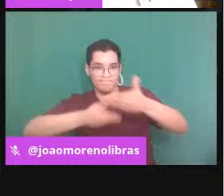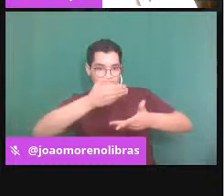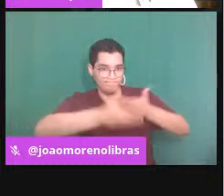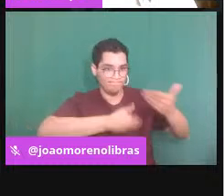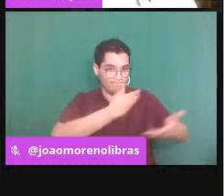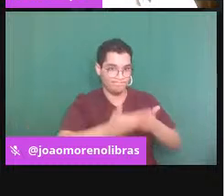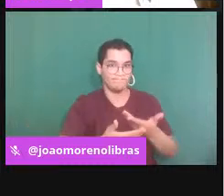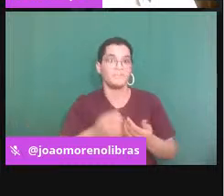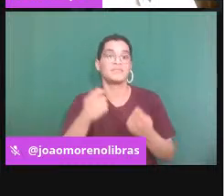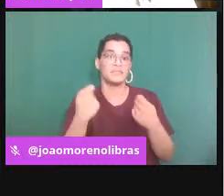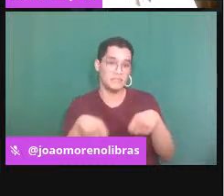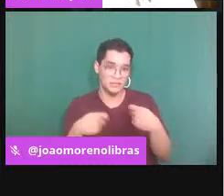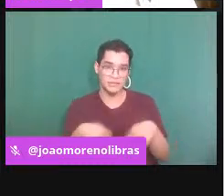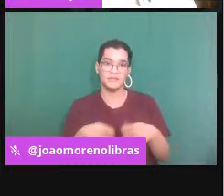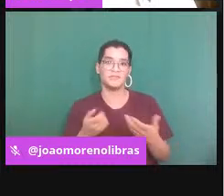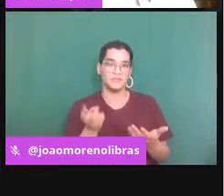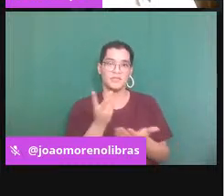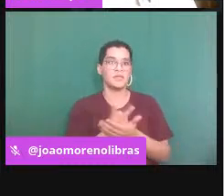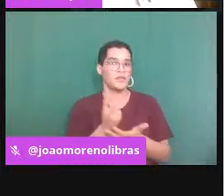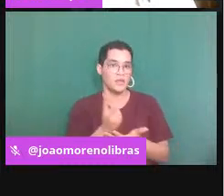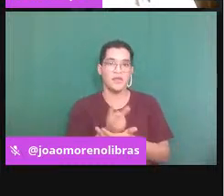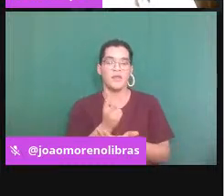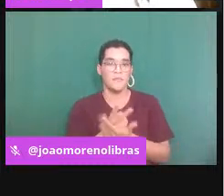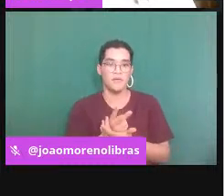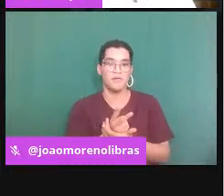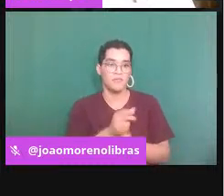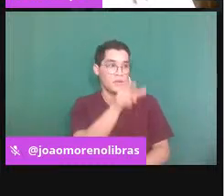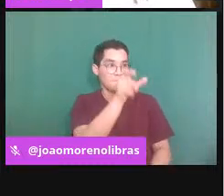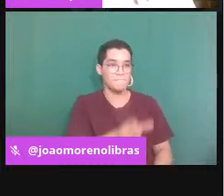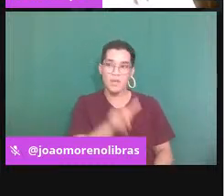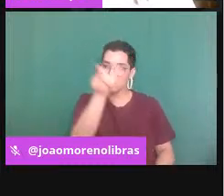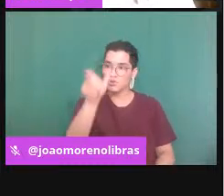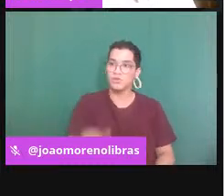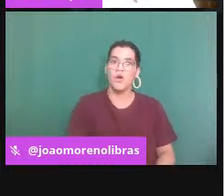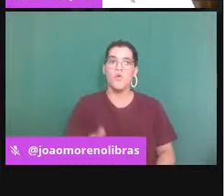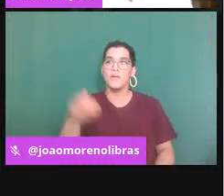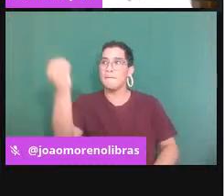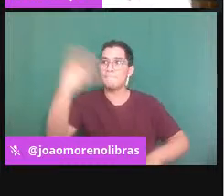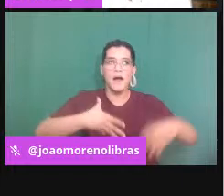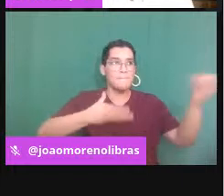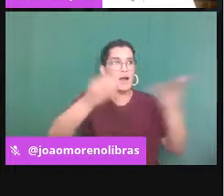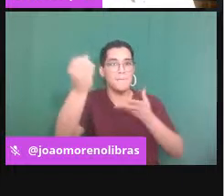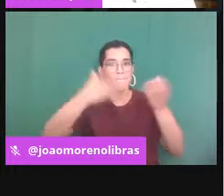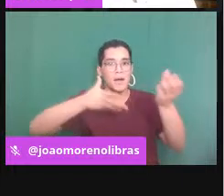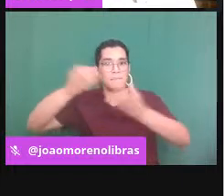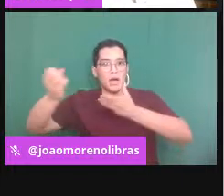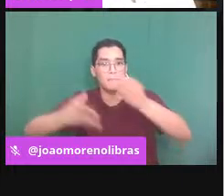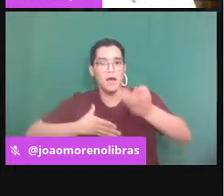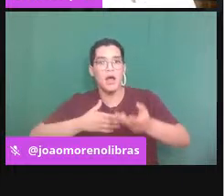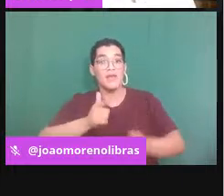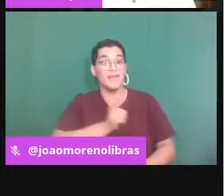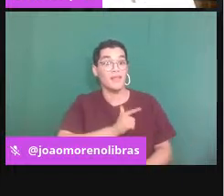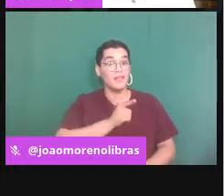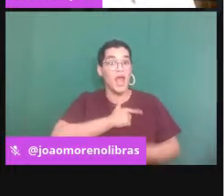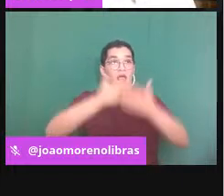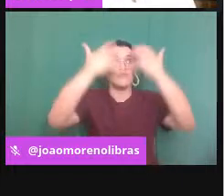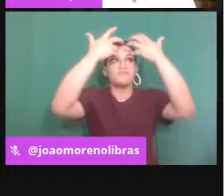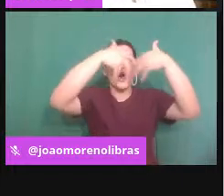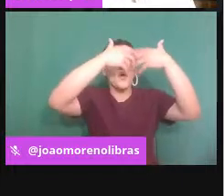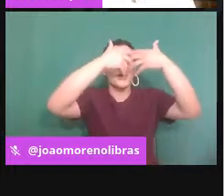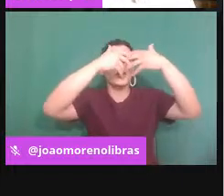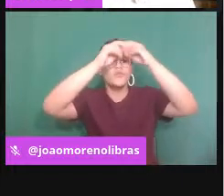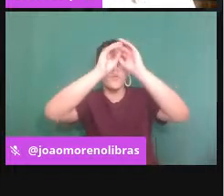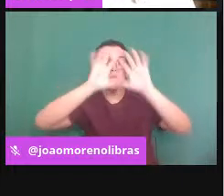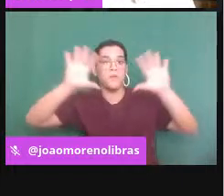relação intersubjetiva entre produtores que operam escolhas linguísticas e organizam essa materialidade textual